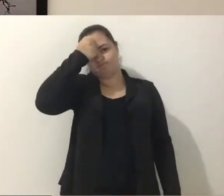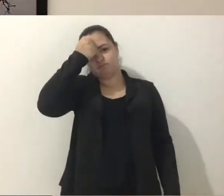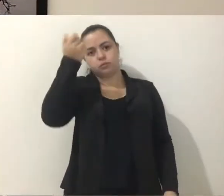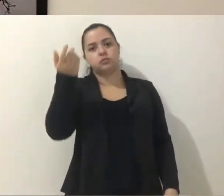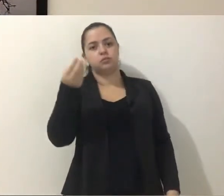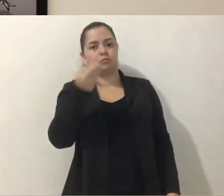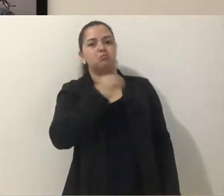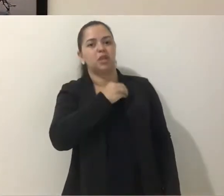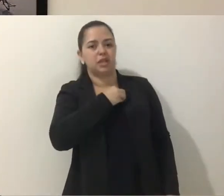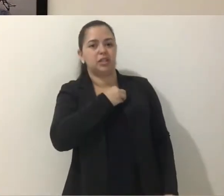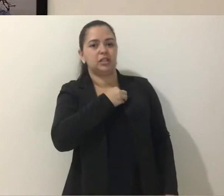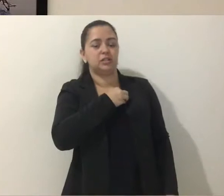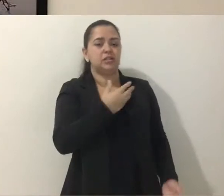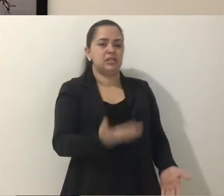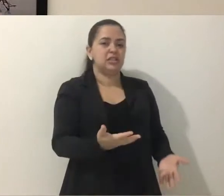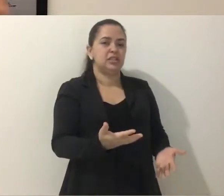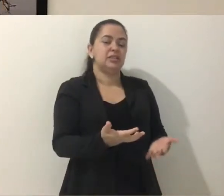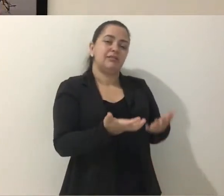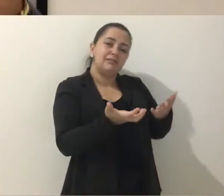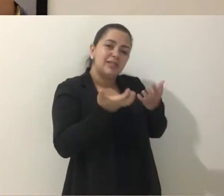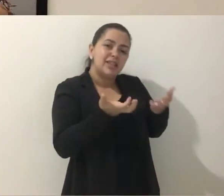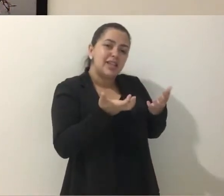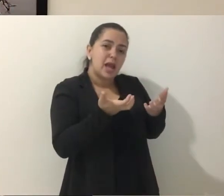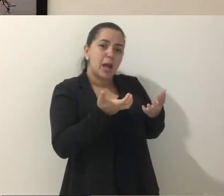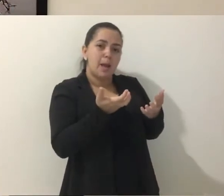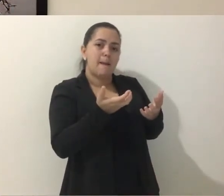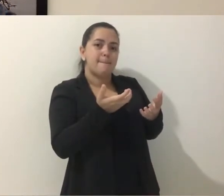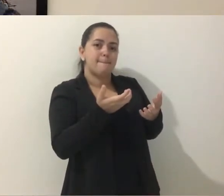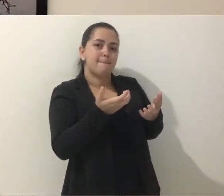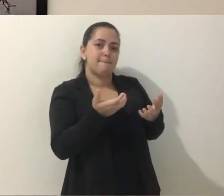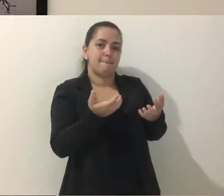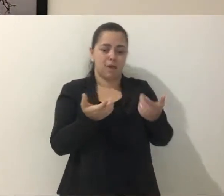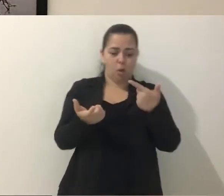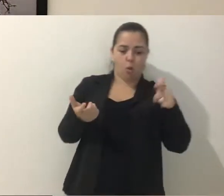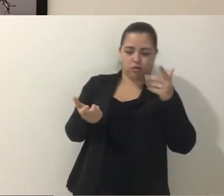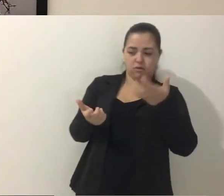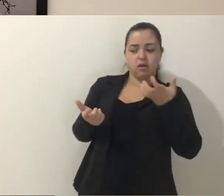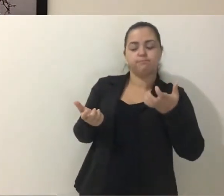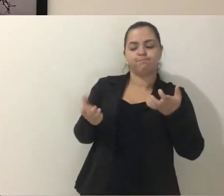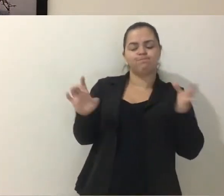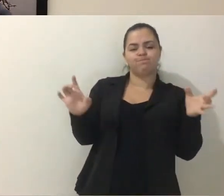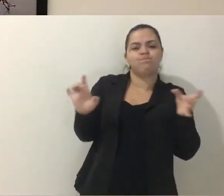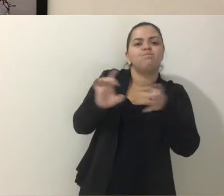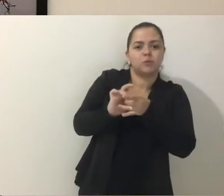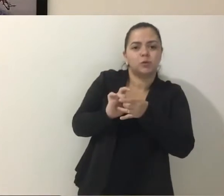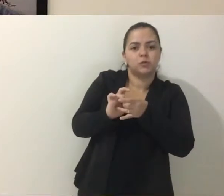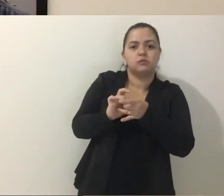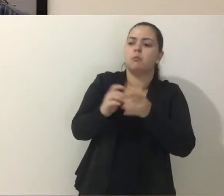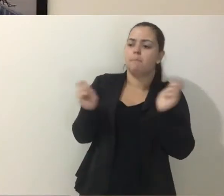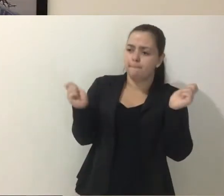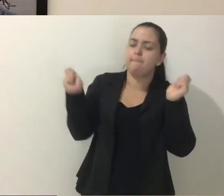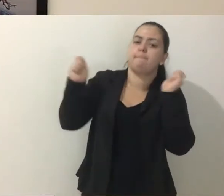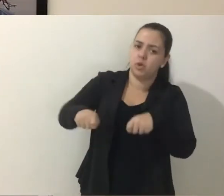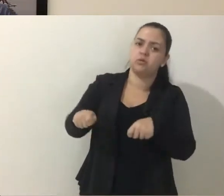de quem pecou e a disposição daquele que foi vítima de reconciliação, que se